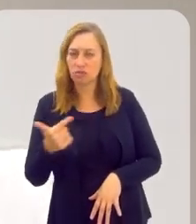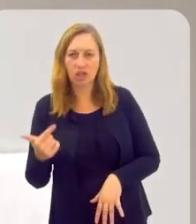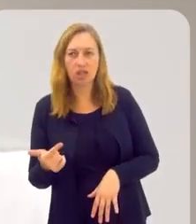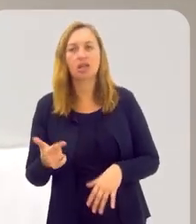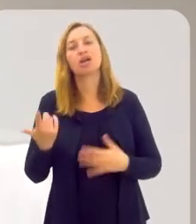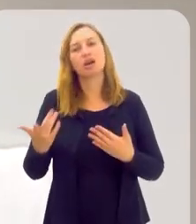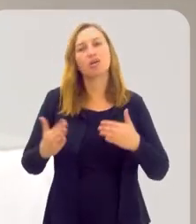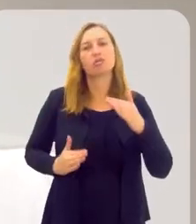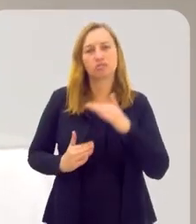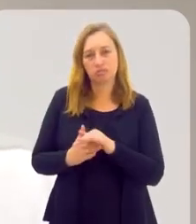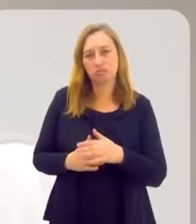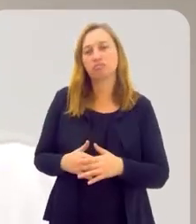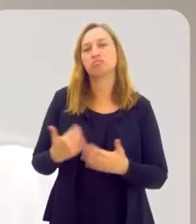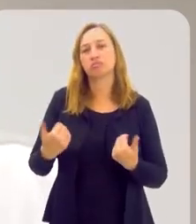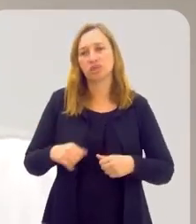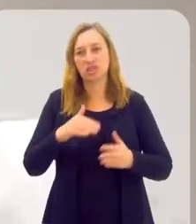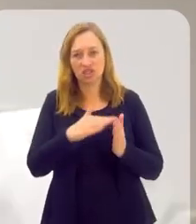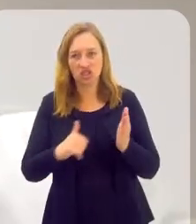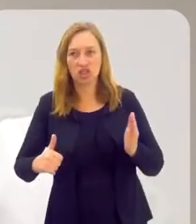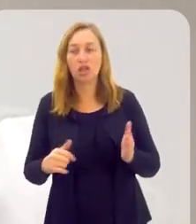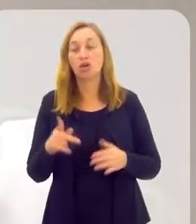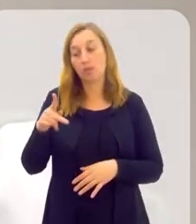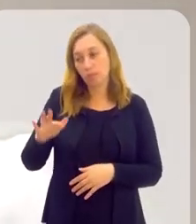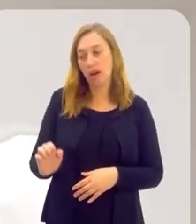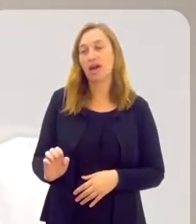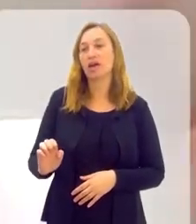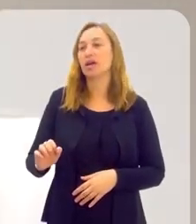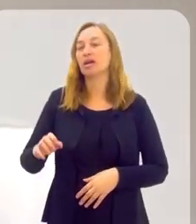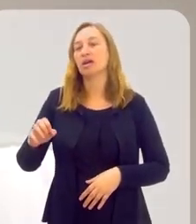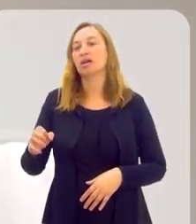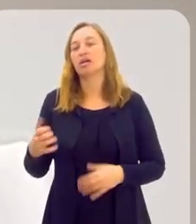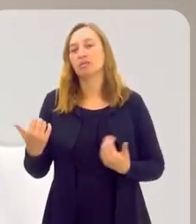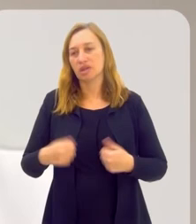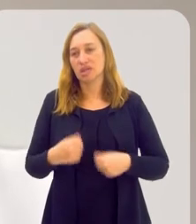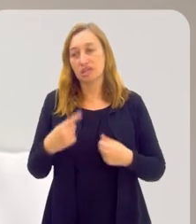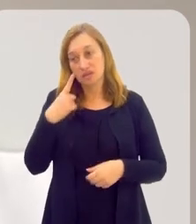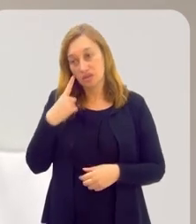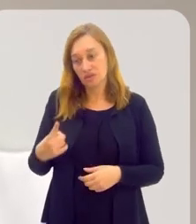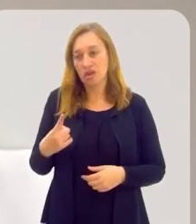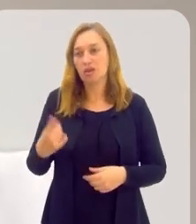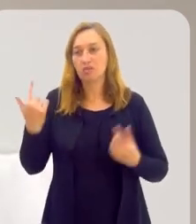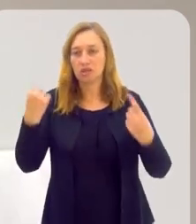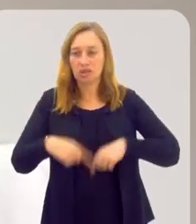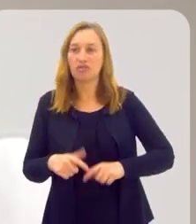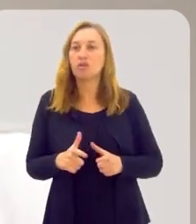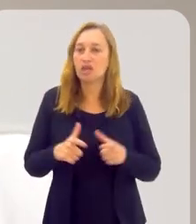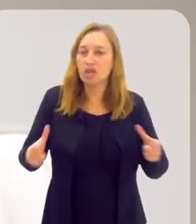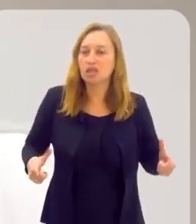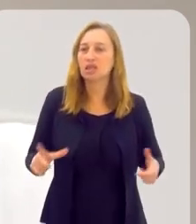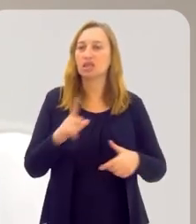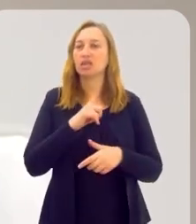outra barreira importante para ser eliminada. Portanto, os pais perceberem isto, eu diria que é o maior desafio que nós temos,